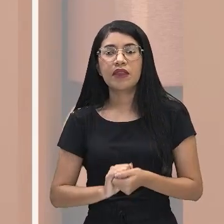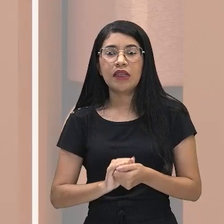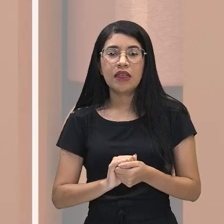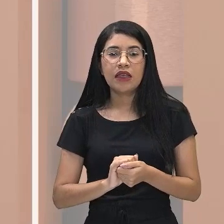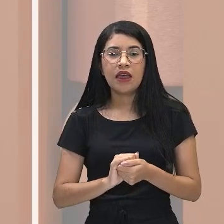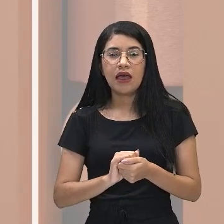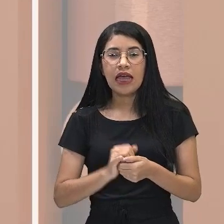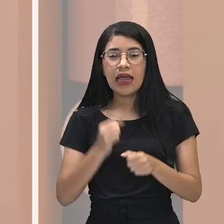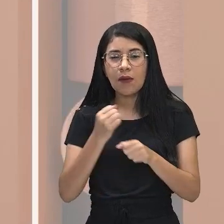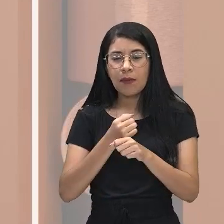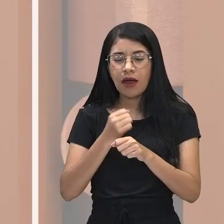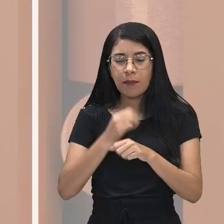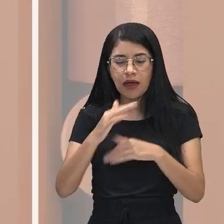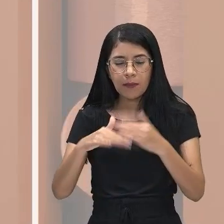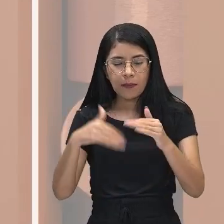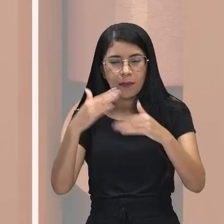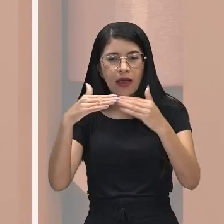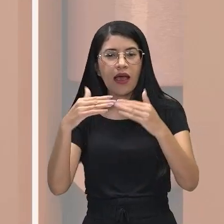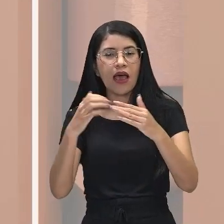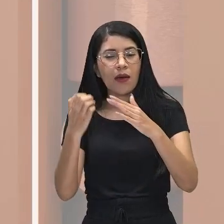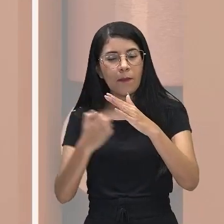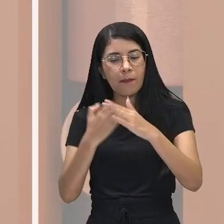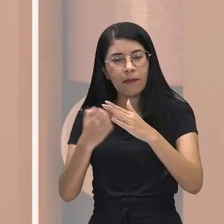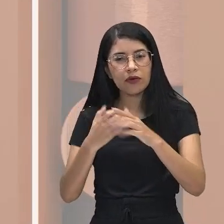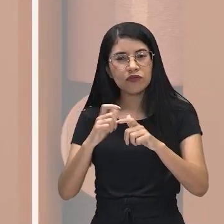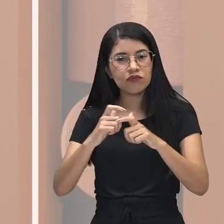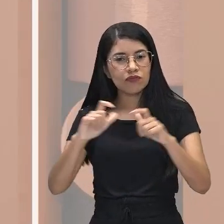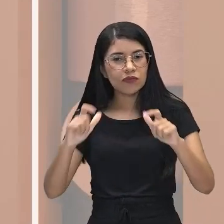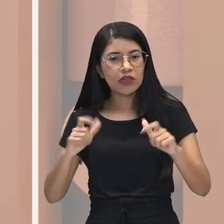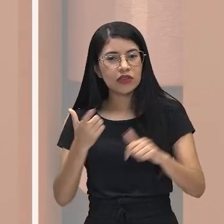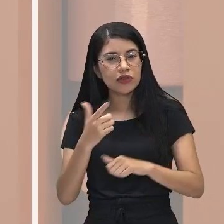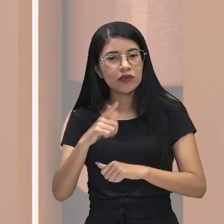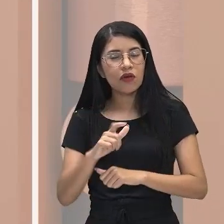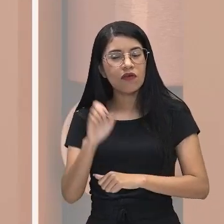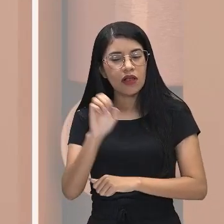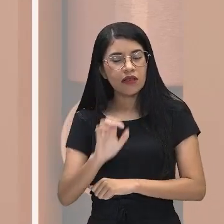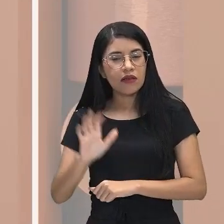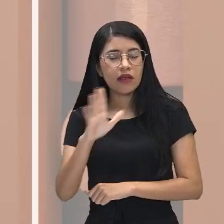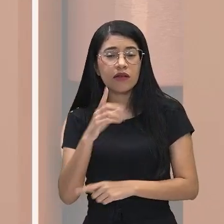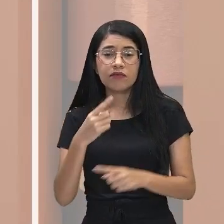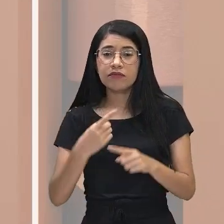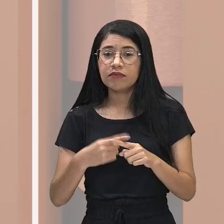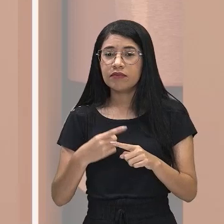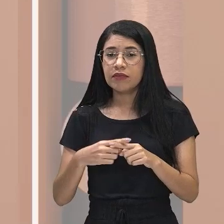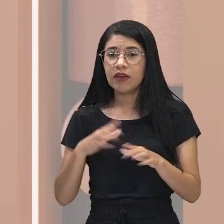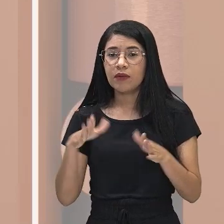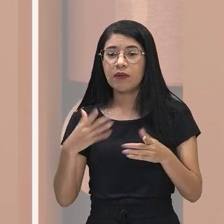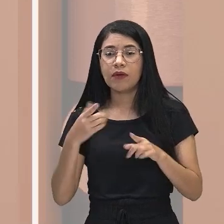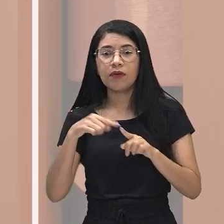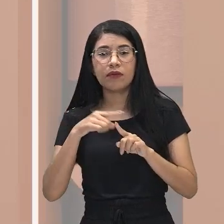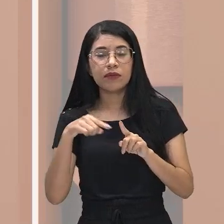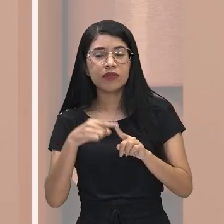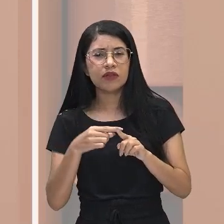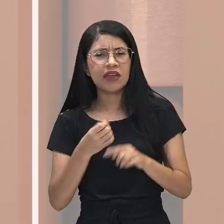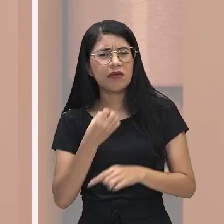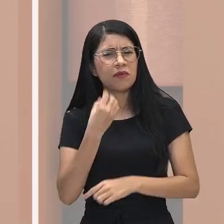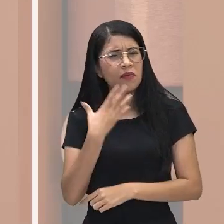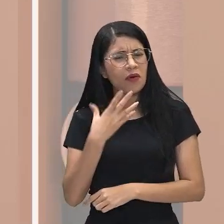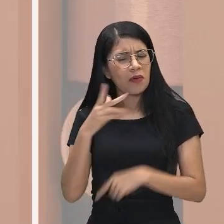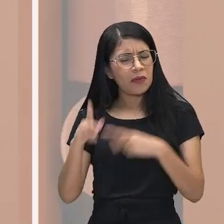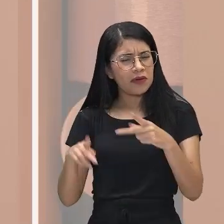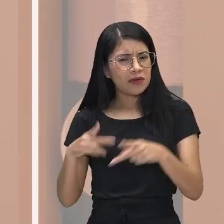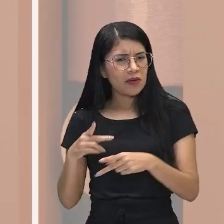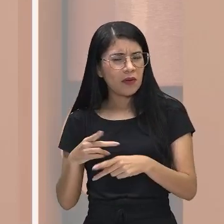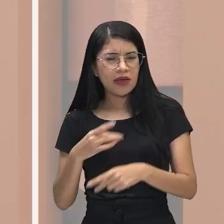reconstruir todo o parque industrial europeu. Professor, mas por que eles fizeram isso? Porque eles eram bonzinhos? Porque eram